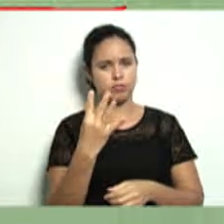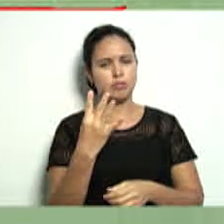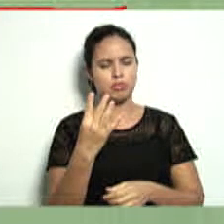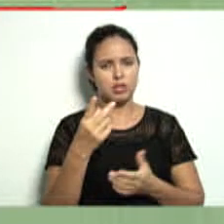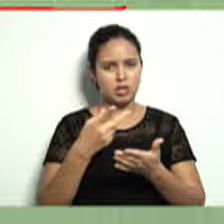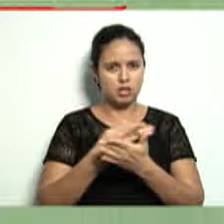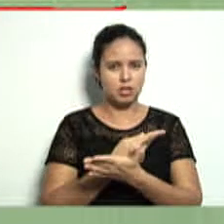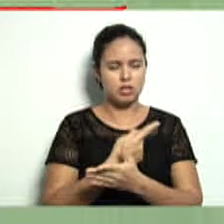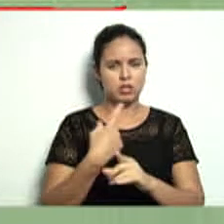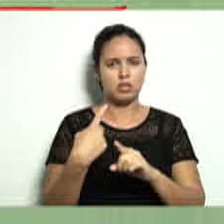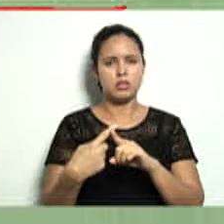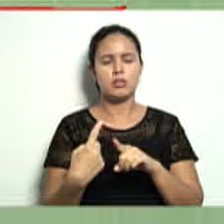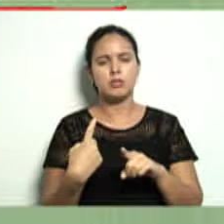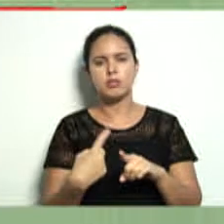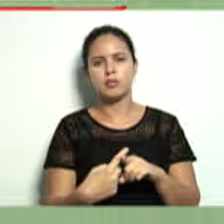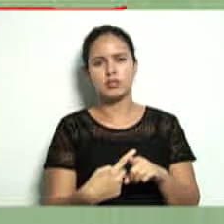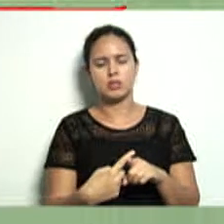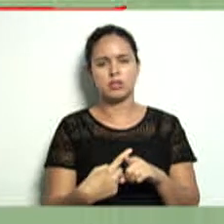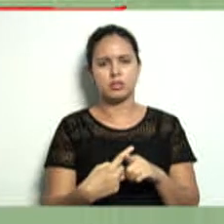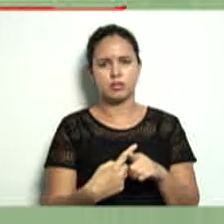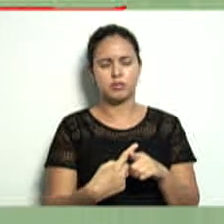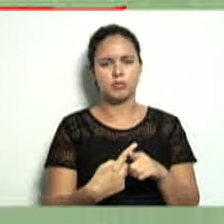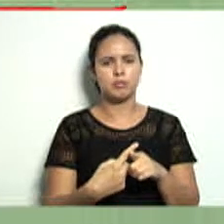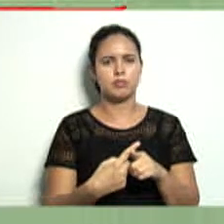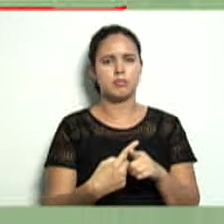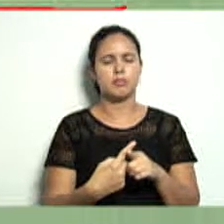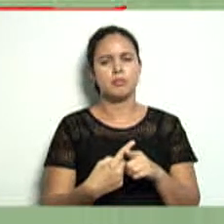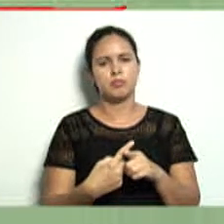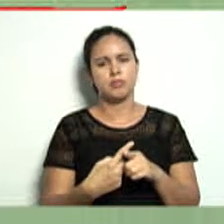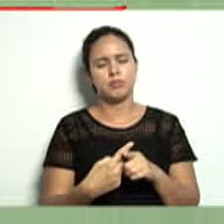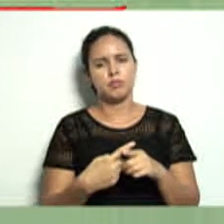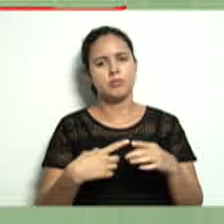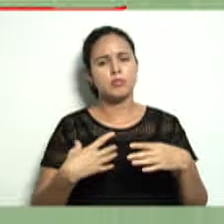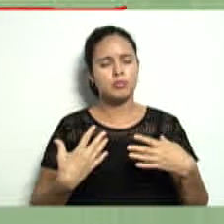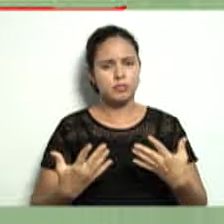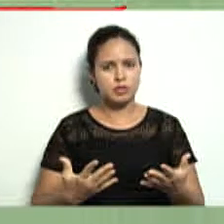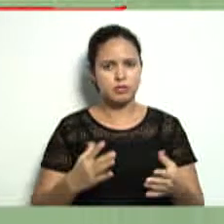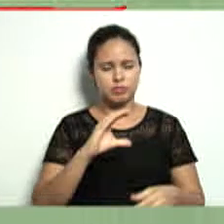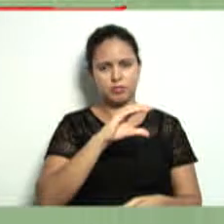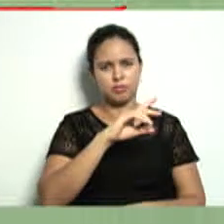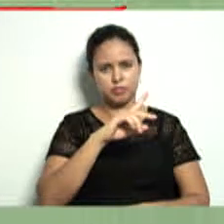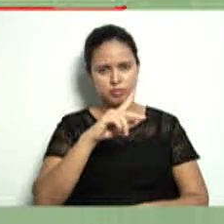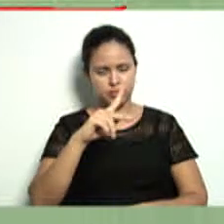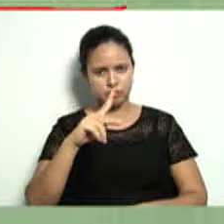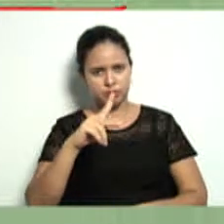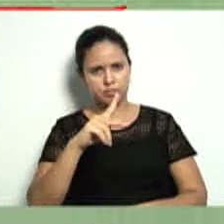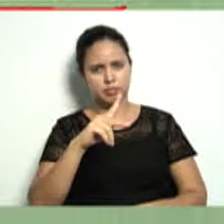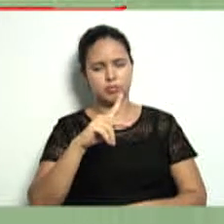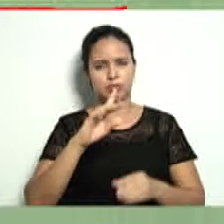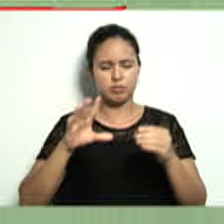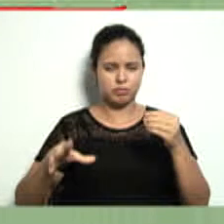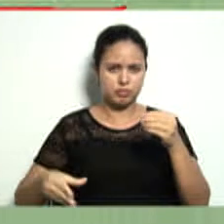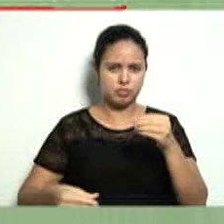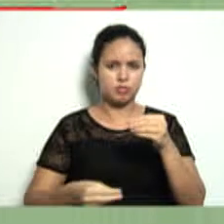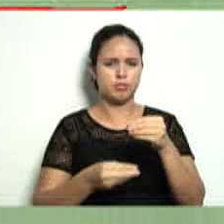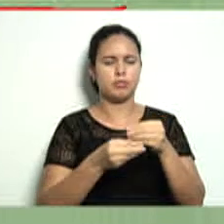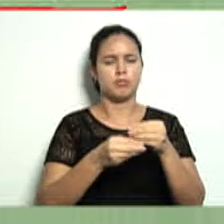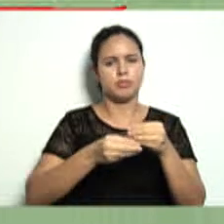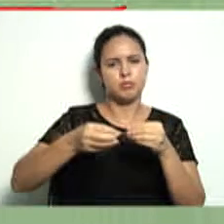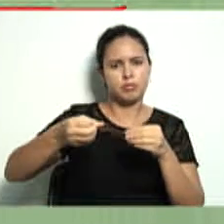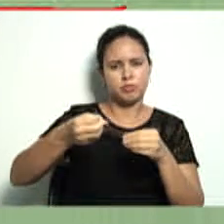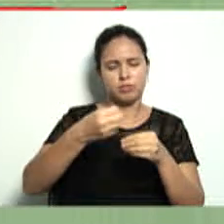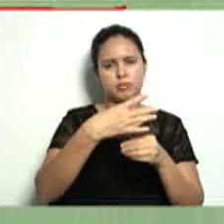porque ela diz assim, uma das oportunidades a favor das inovações pretendidas